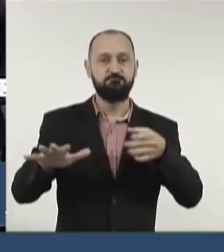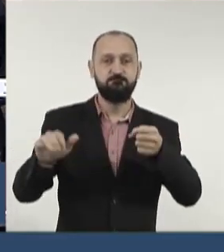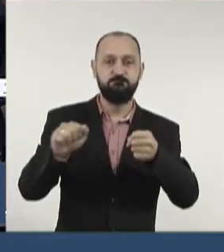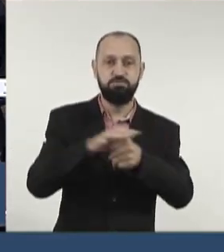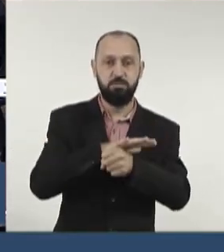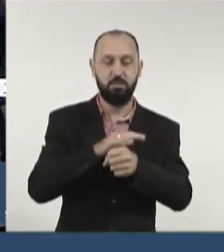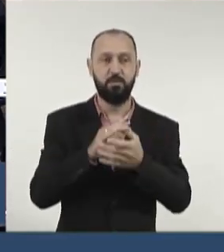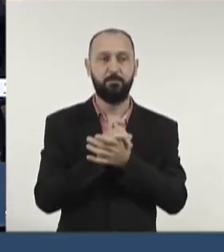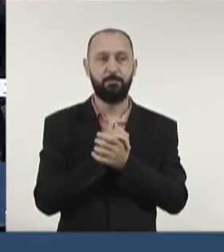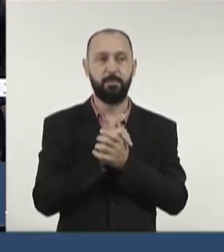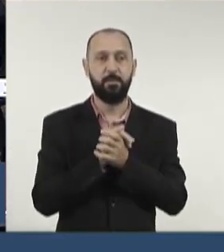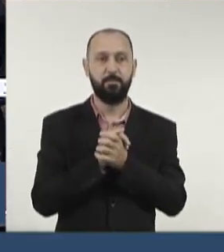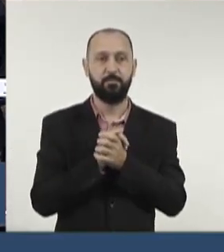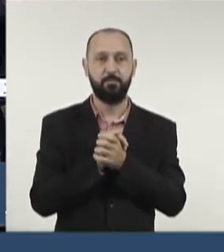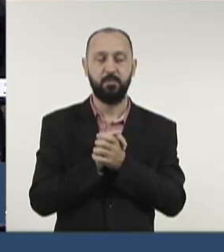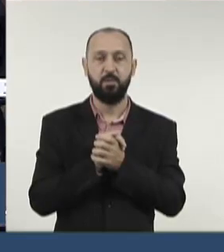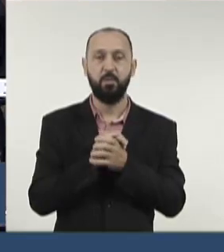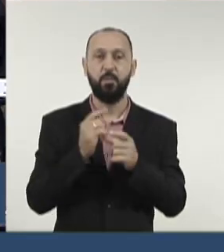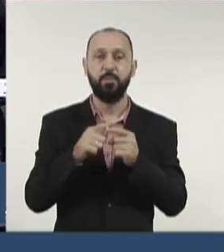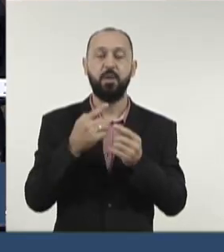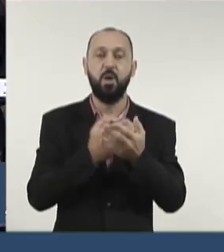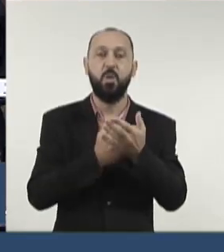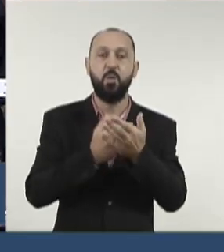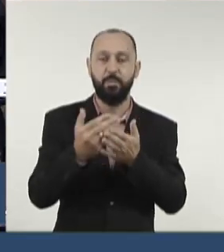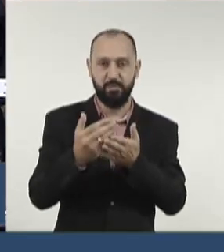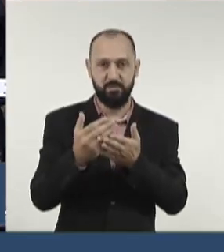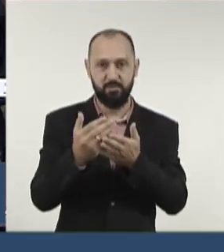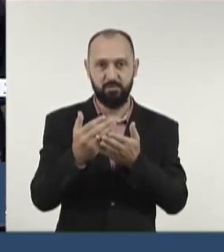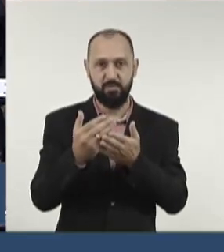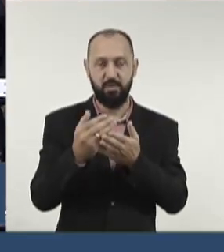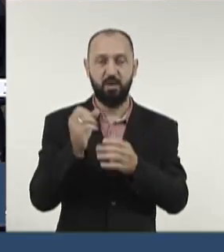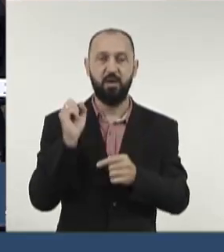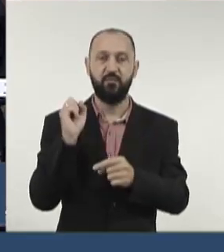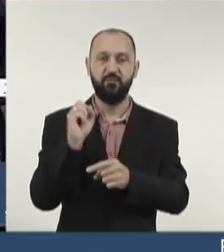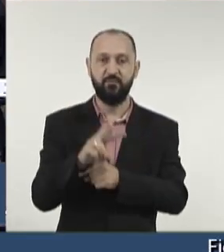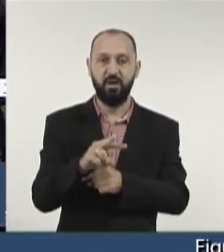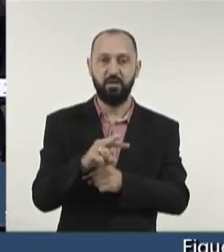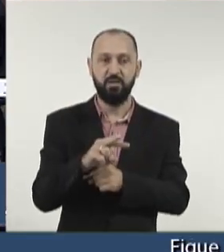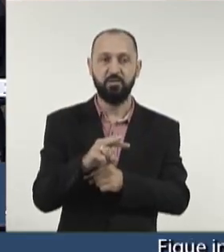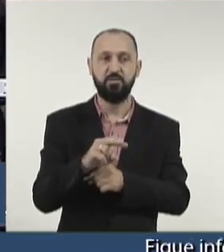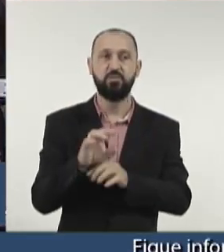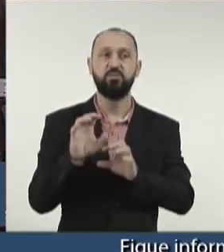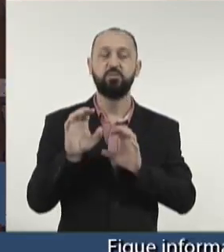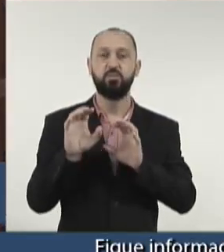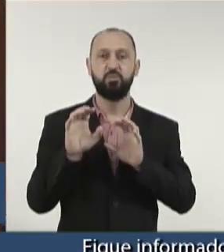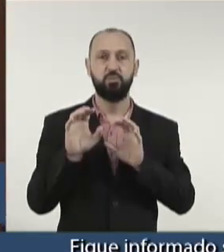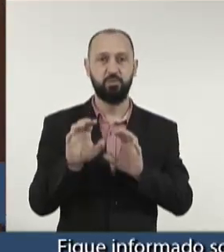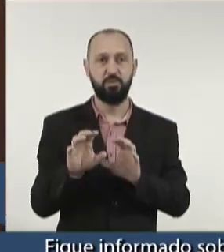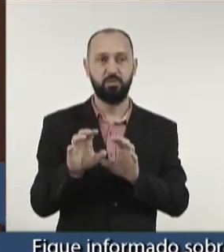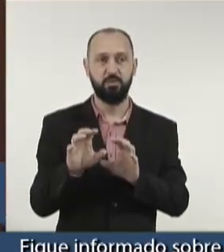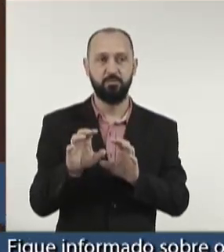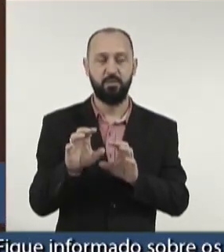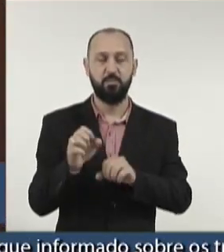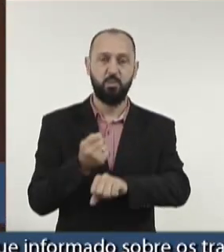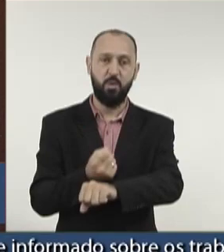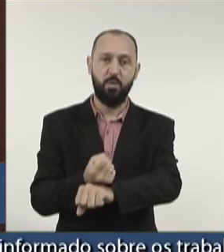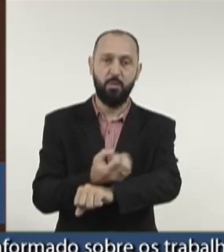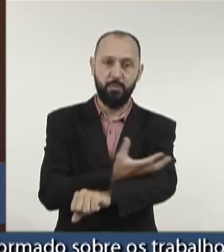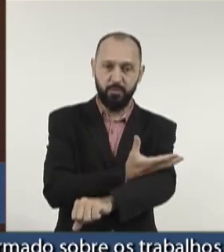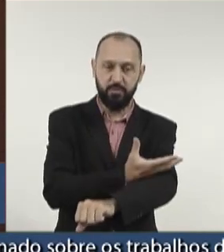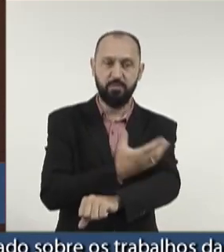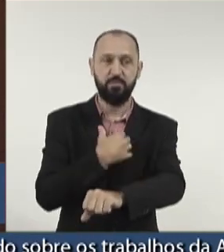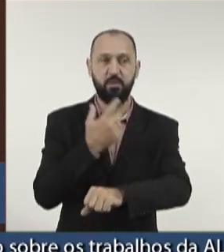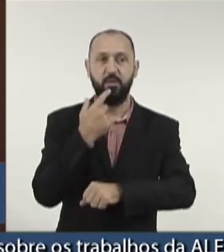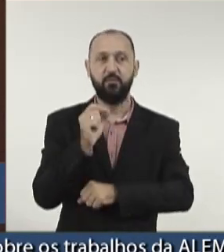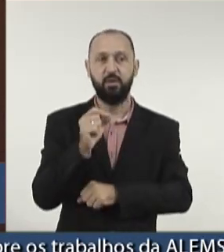lotada, porque assumiria a vaga de uma maneira muito emotiva, né? Eu